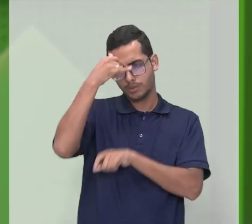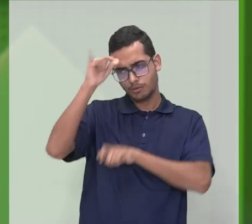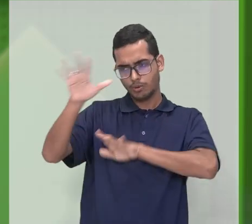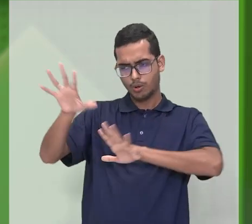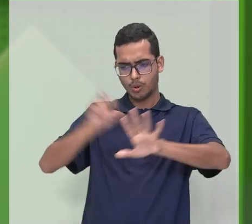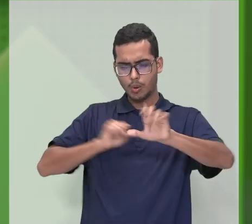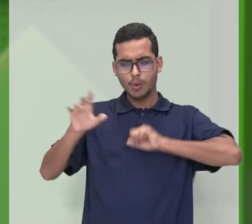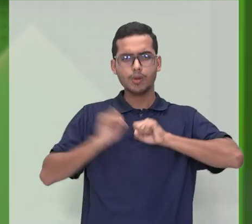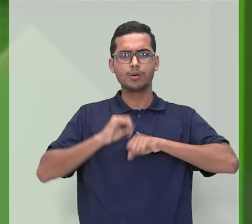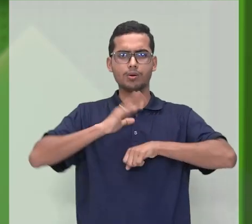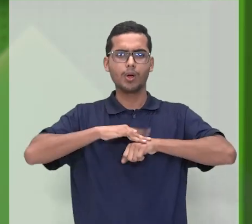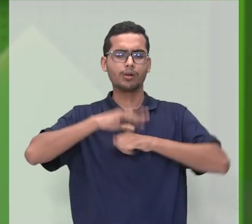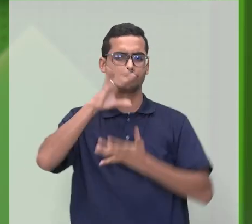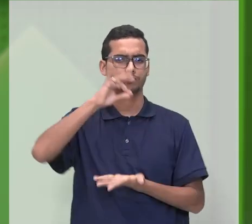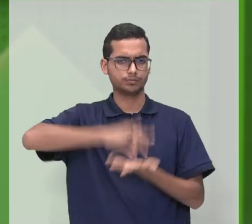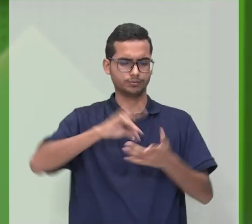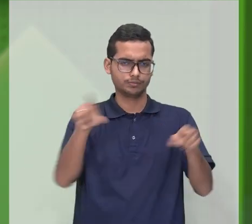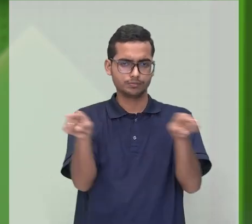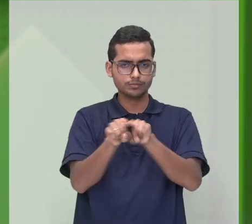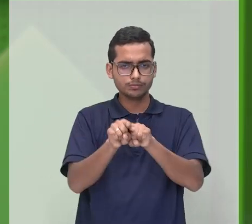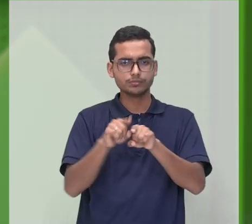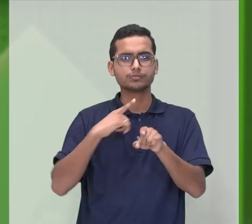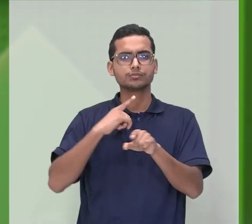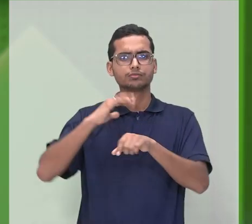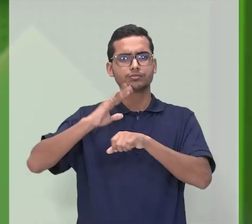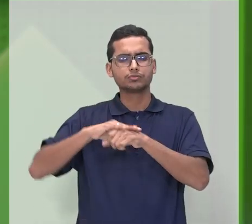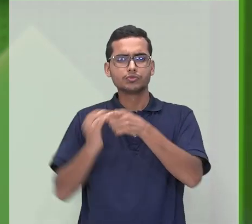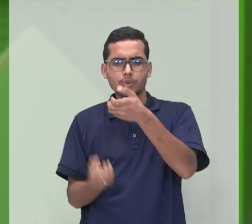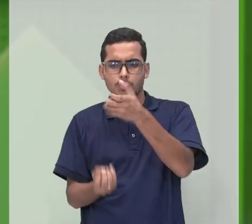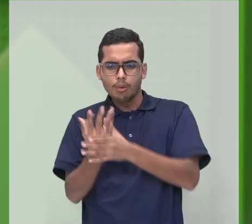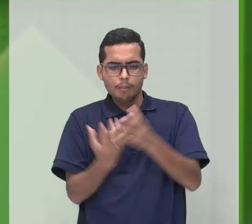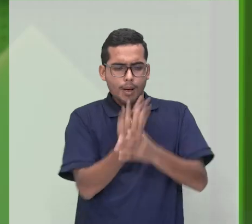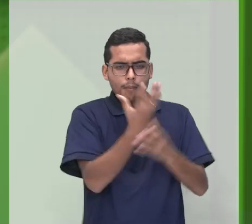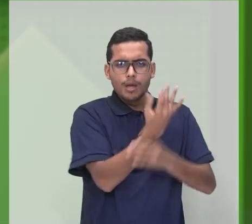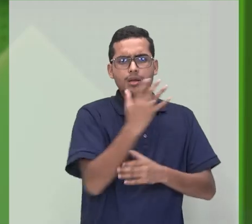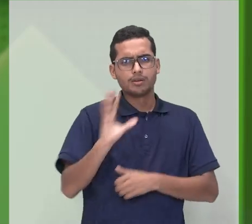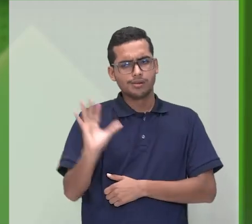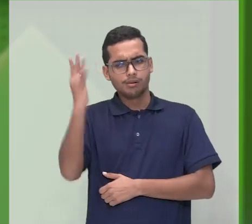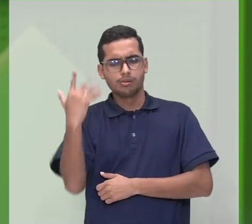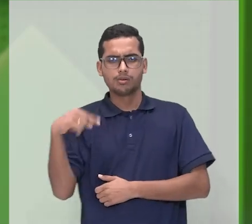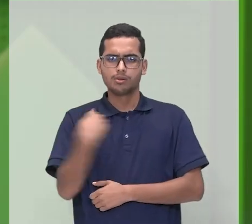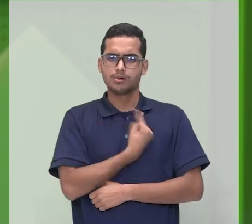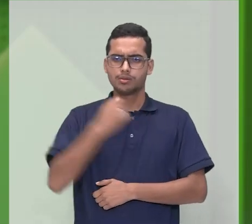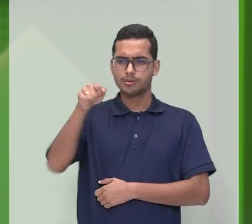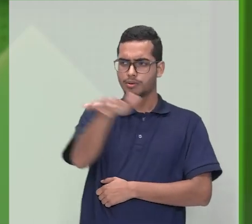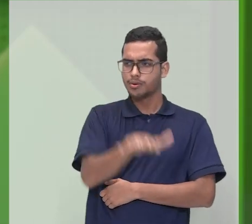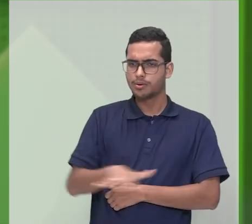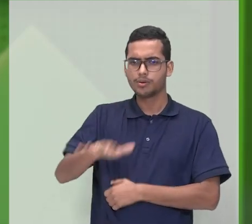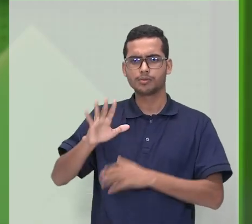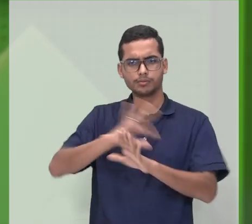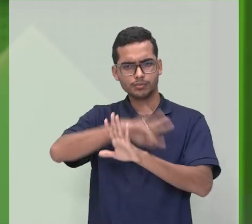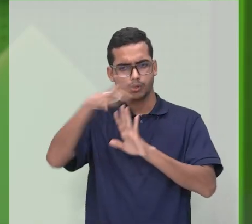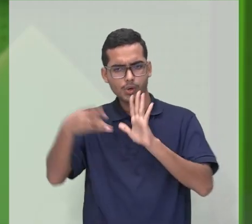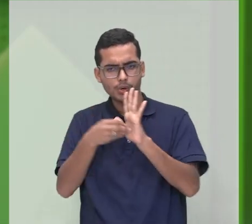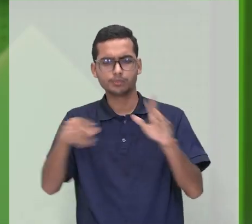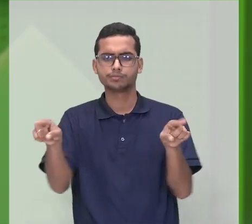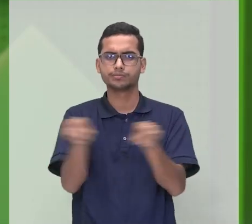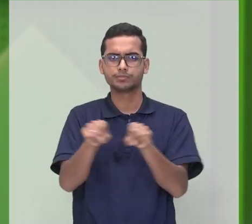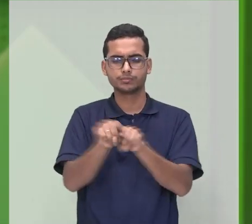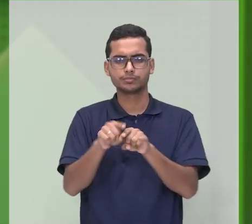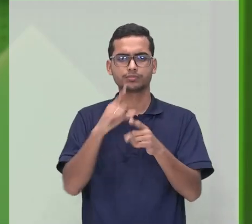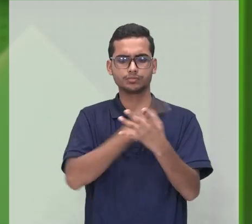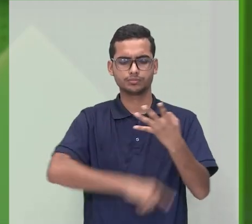surtos sazonais que ocorrem naturalmente na nossa região. A questão do distanciamento,